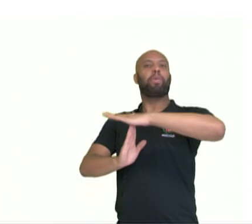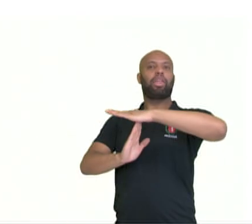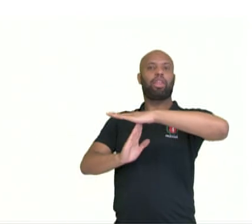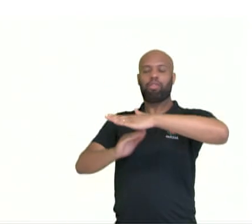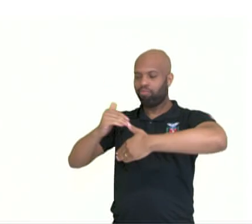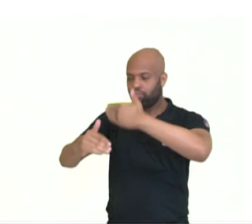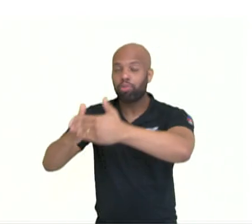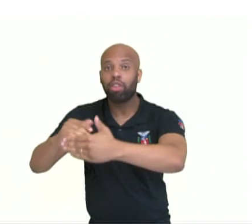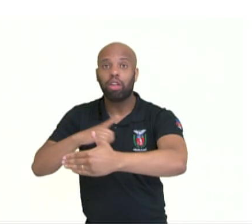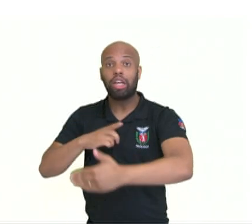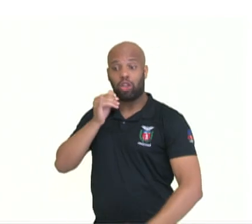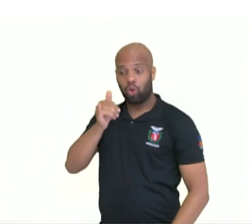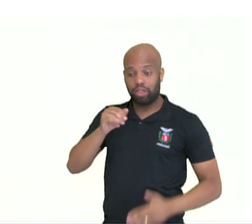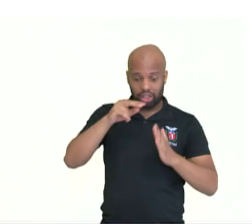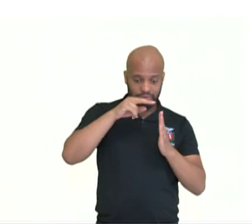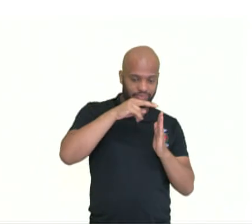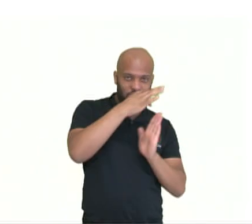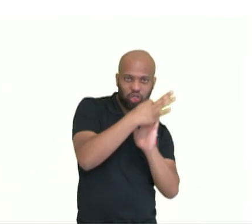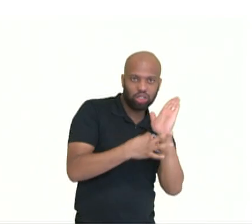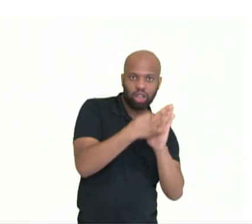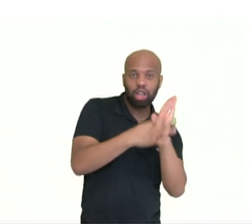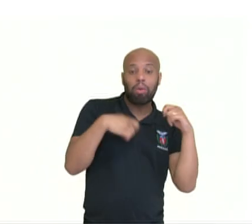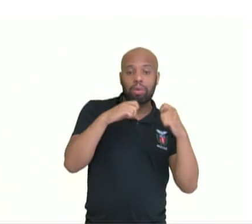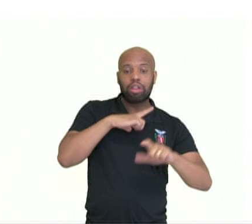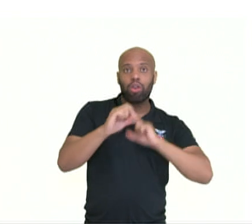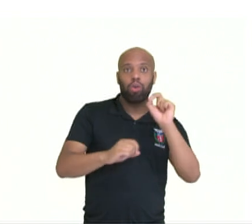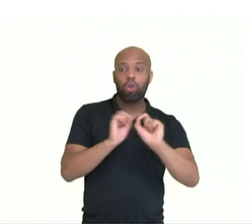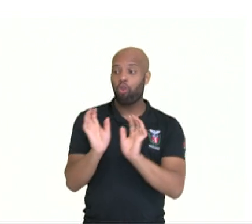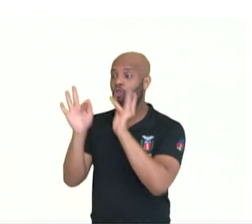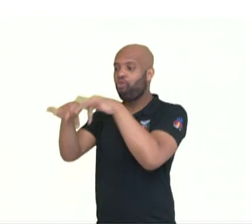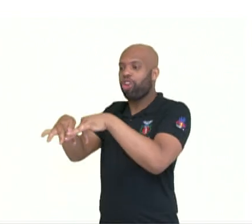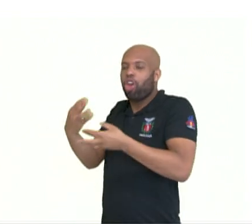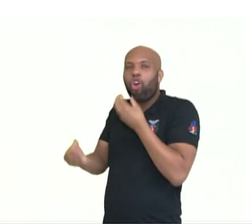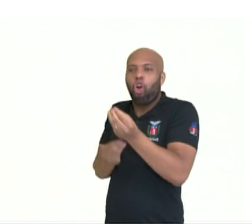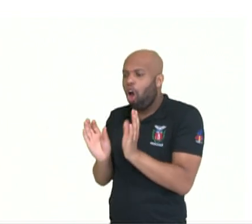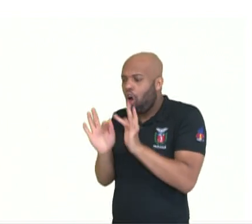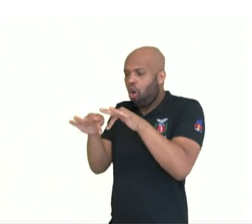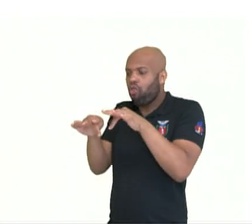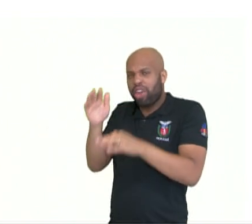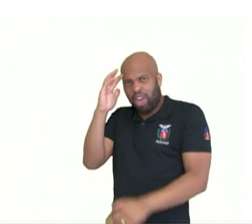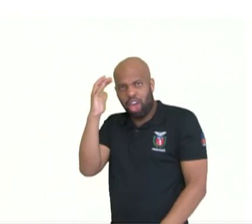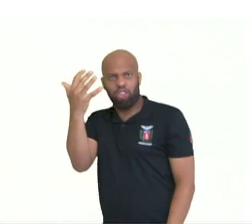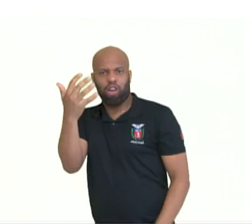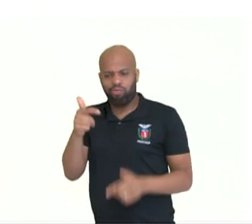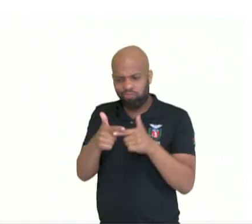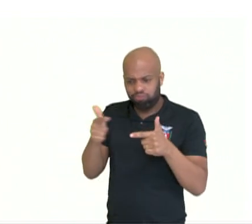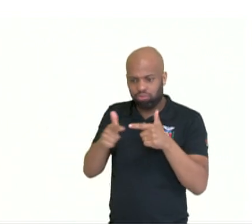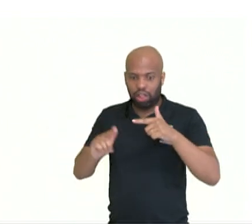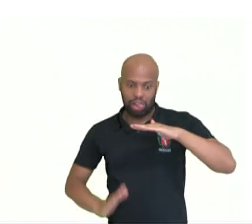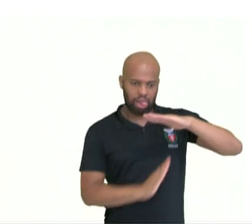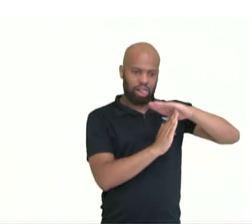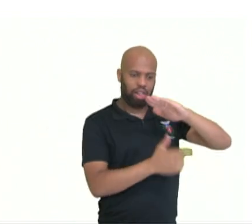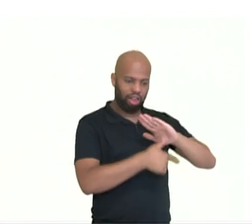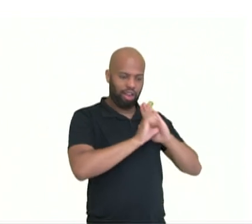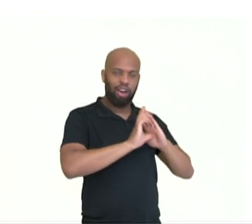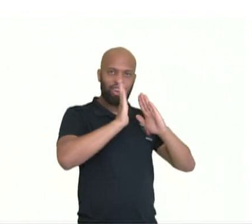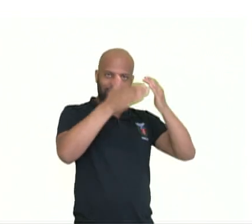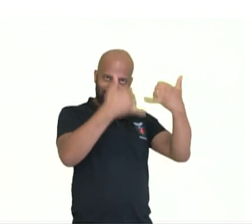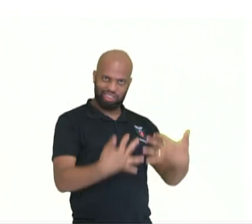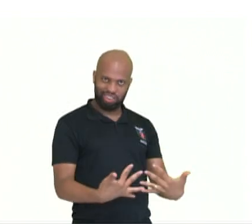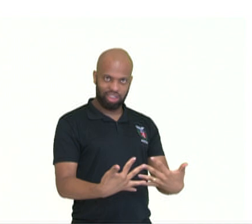Mandou um e-mail dizendo que estaria em casa daí a 2 dias. E, lembrando que a mãe era uma grande leitora da